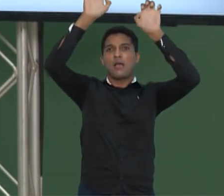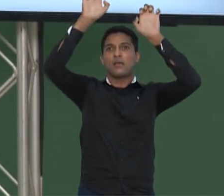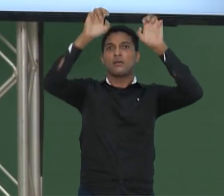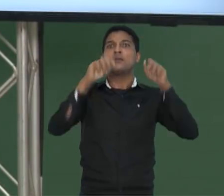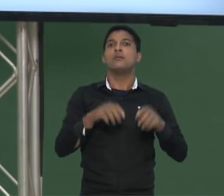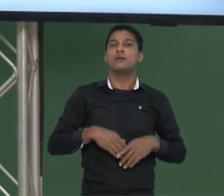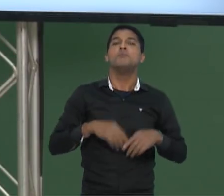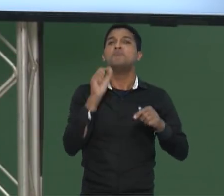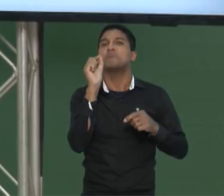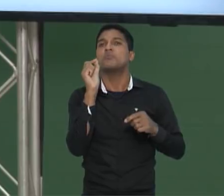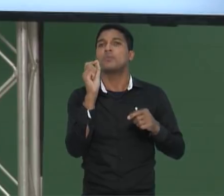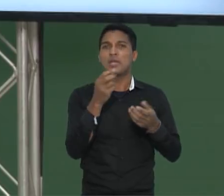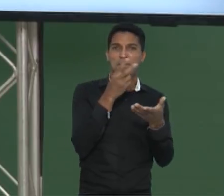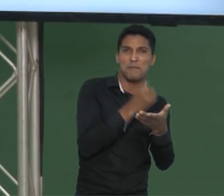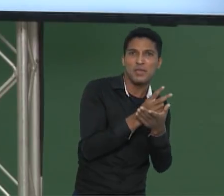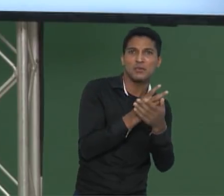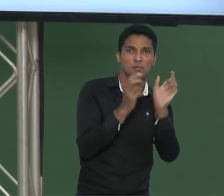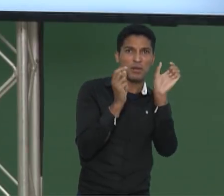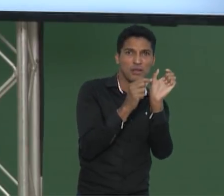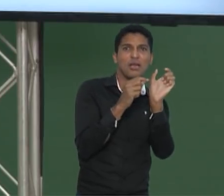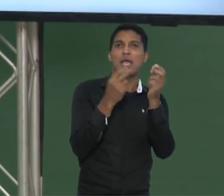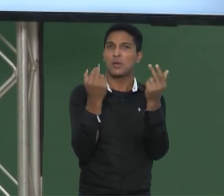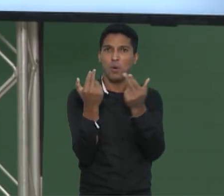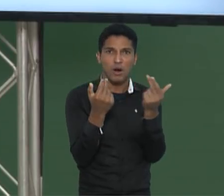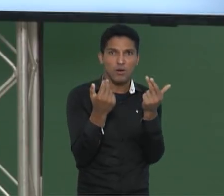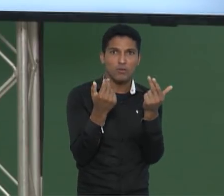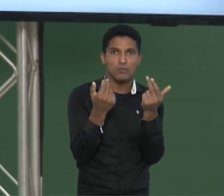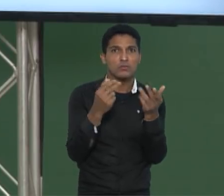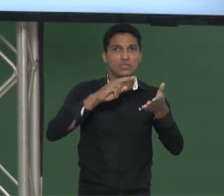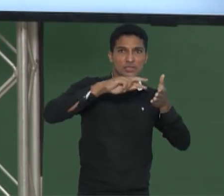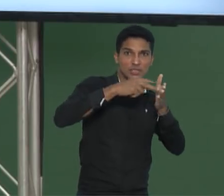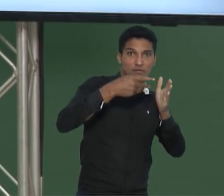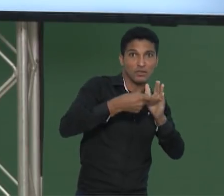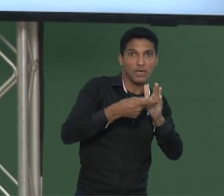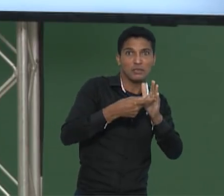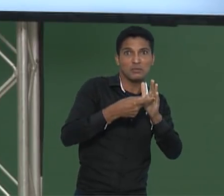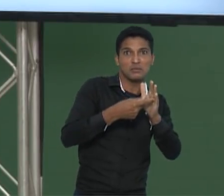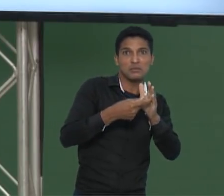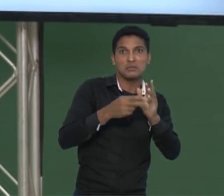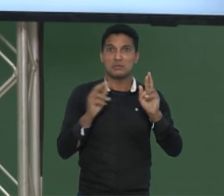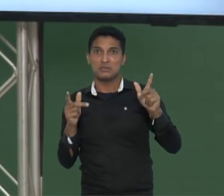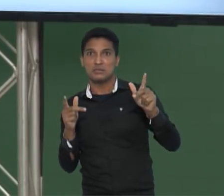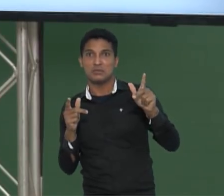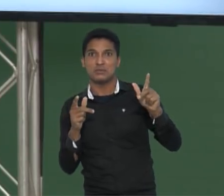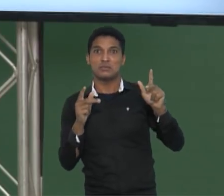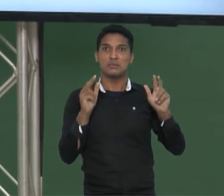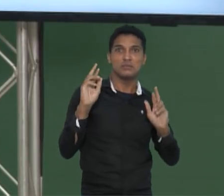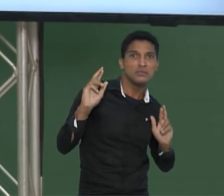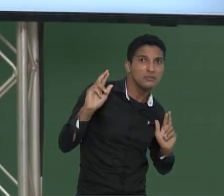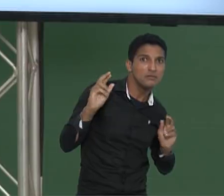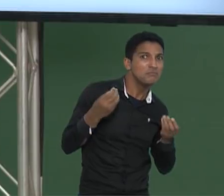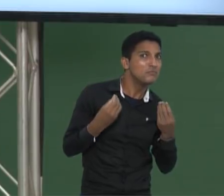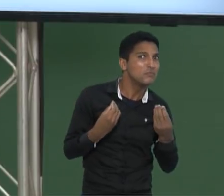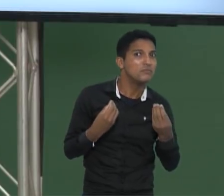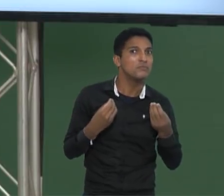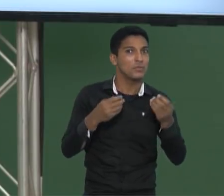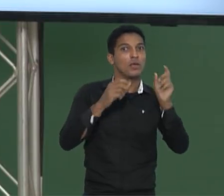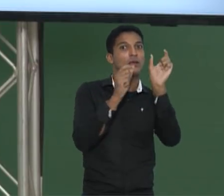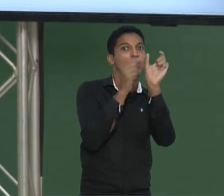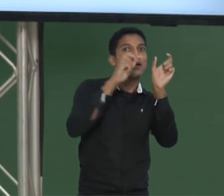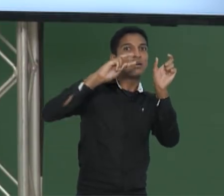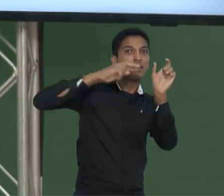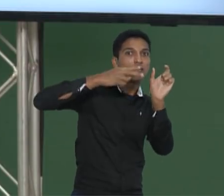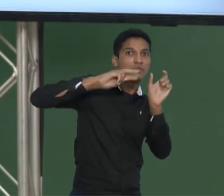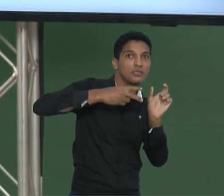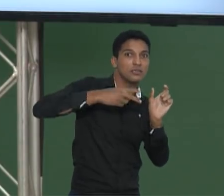esportiva? É a mesma coisa? Né? Um é significado do outro ou são coisas diferentes? Então é isso que eu quero